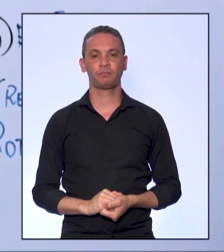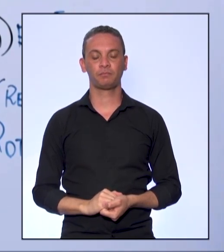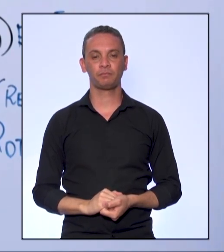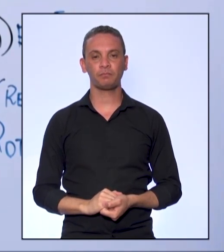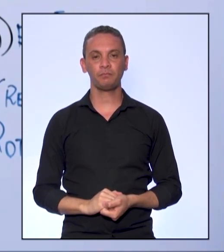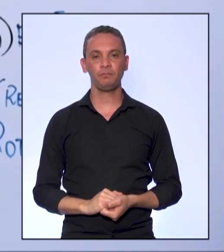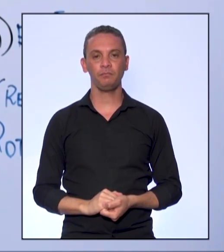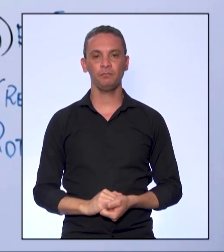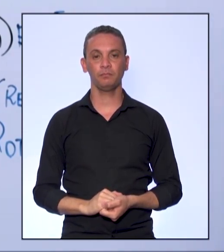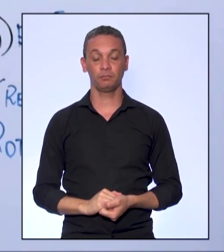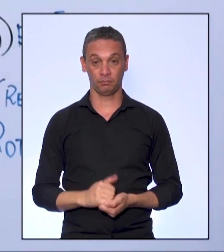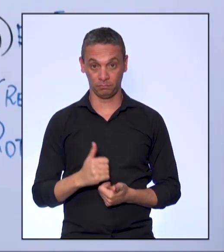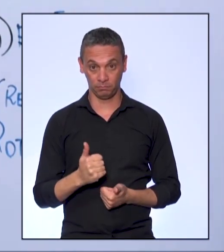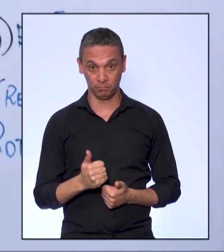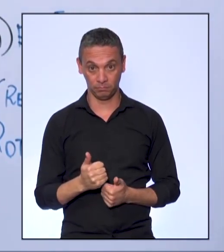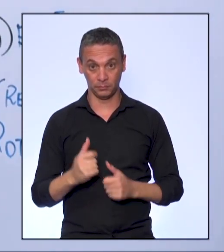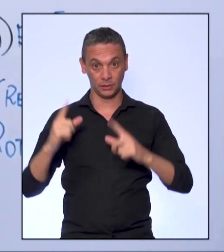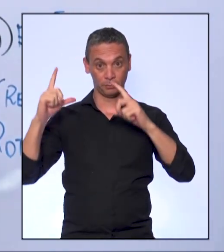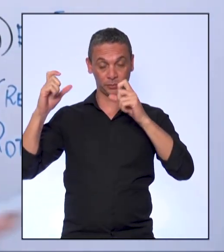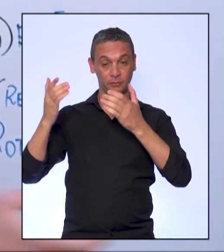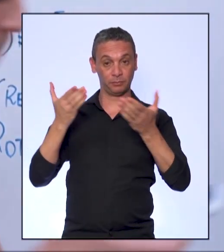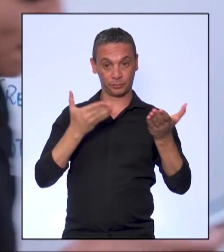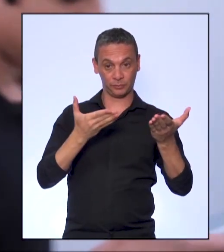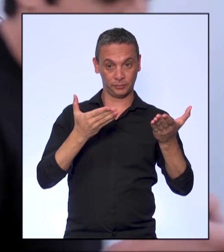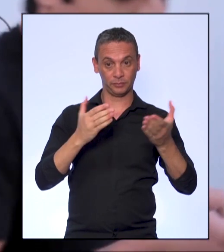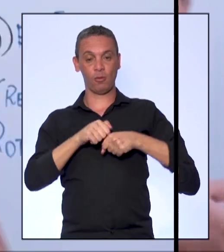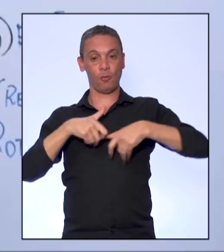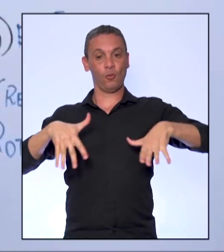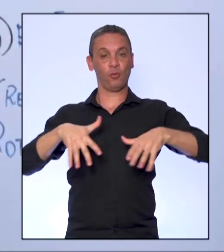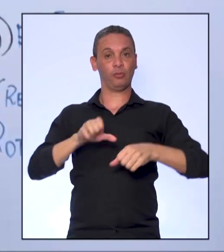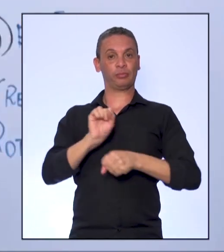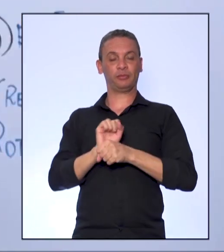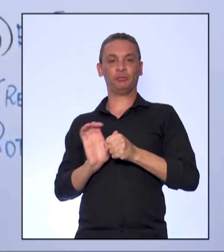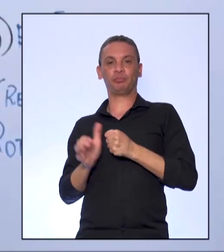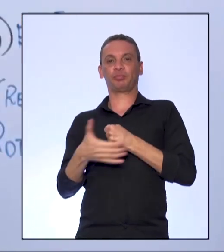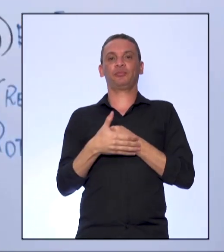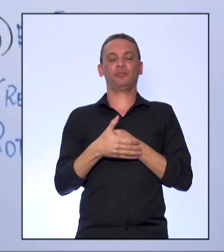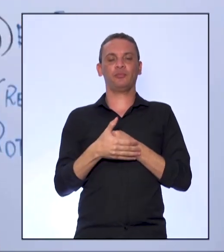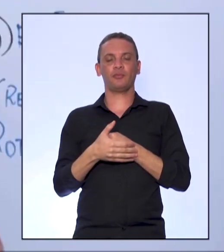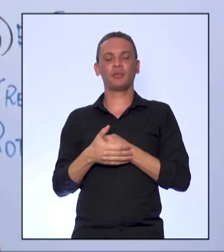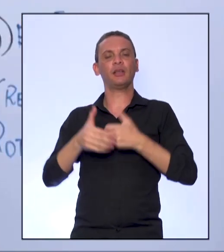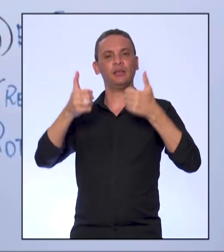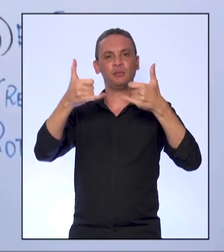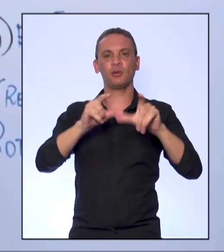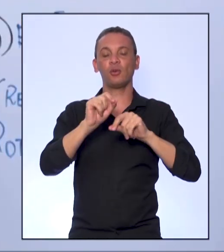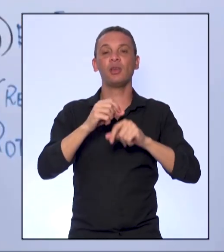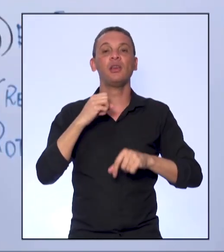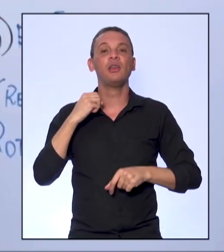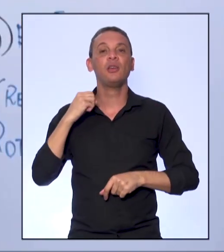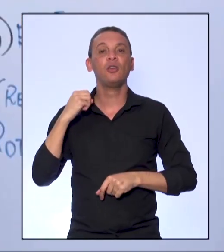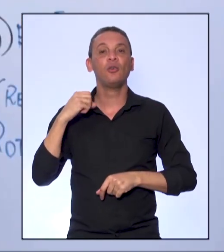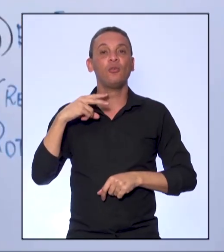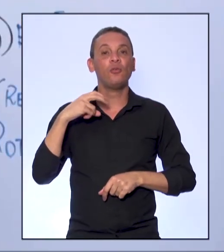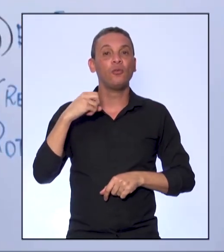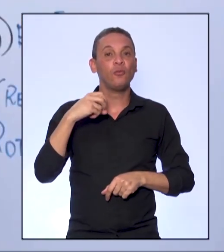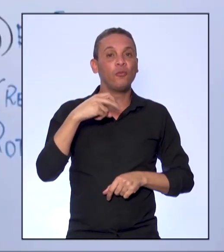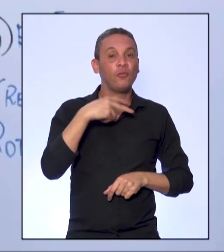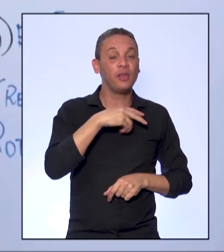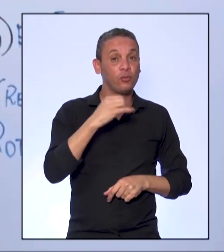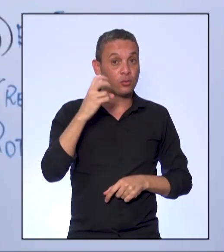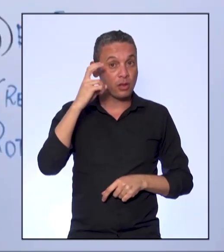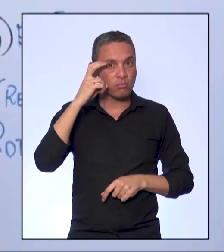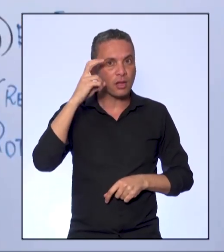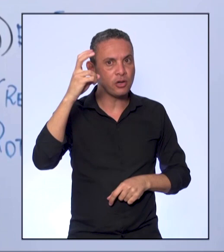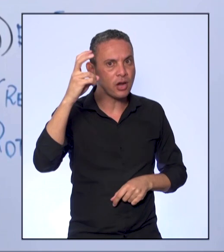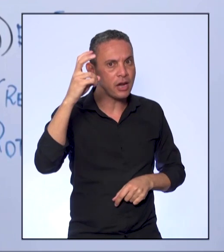Beleza? Saindo da frente, já pode bater um print aí. Eu sempre falo para os alunos assim, os vírus mais inteligentes que